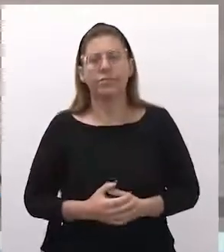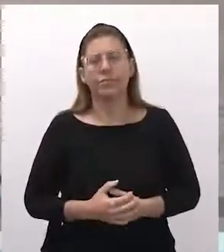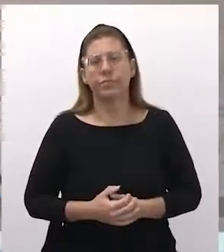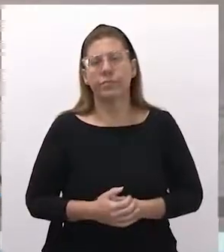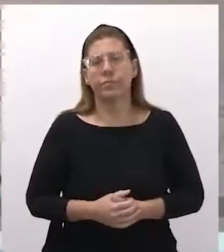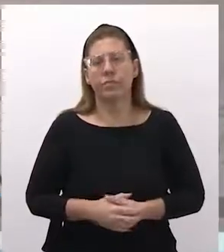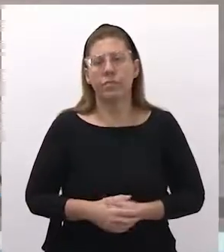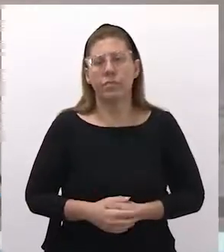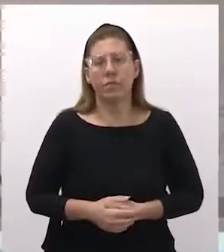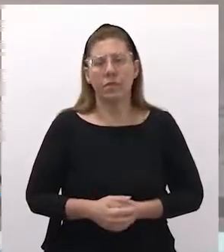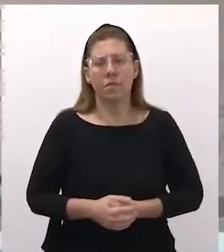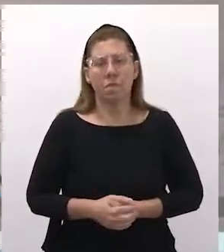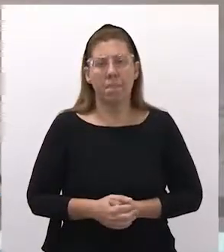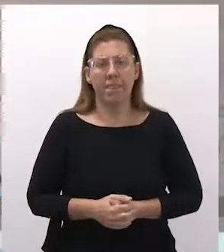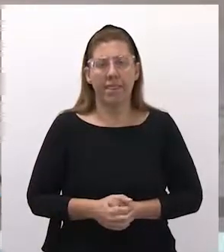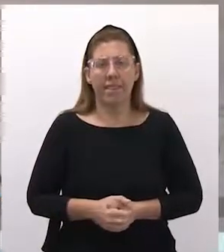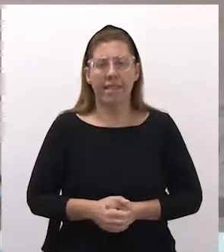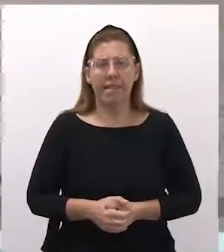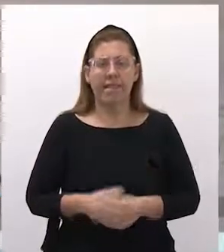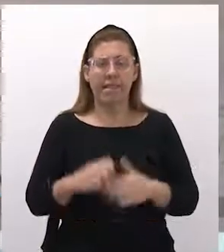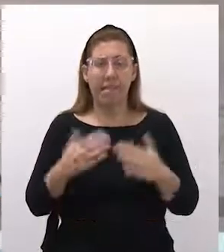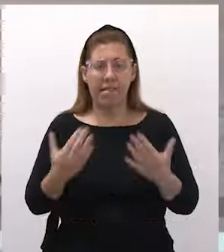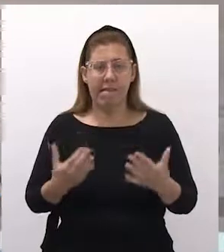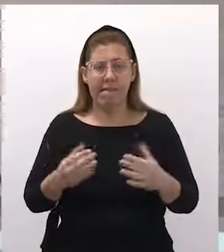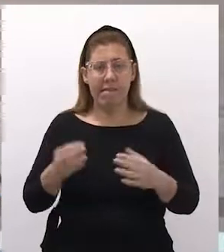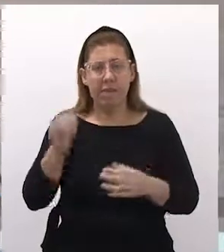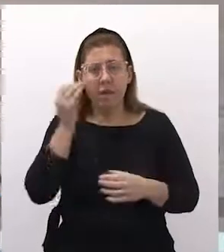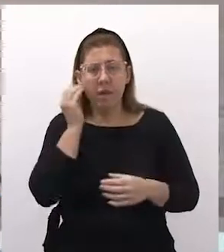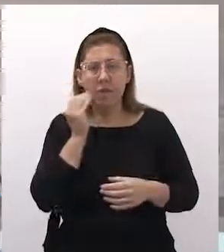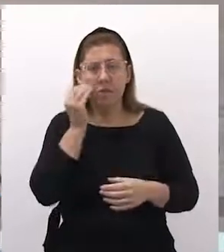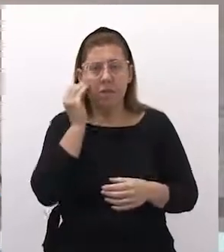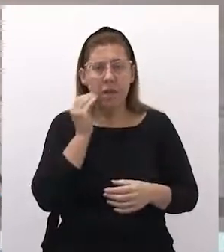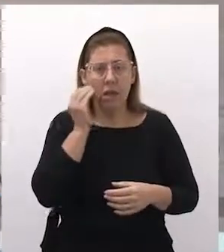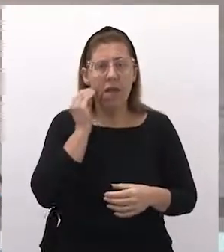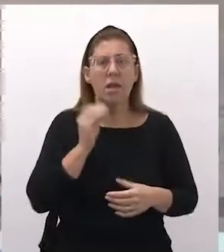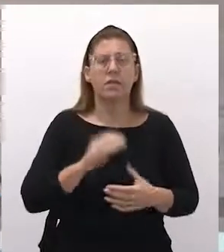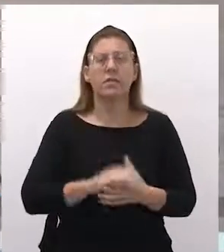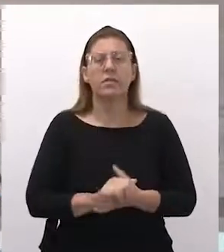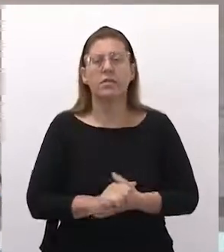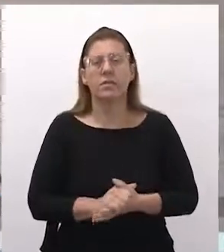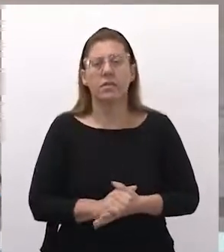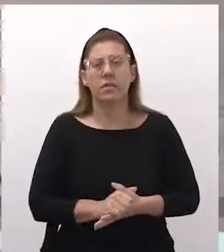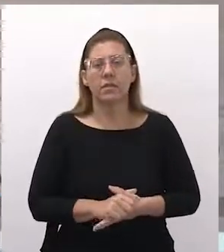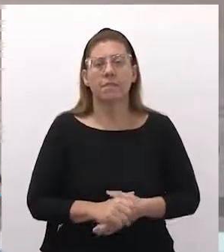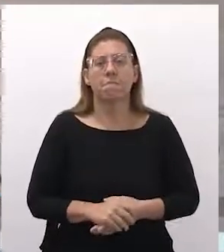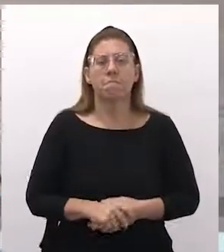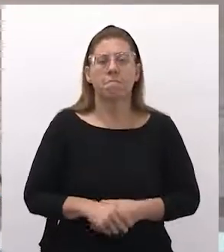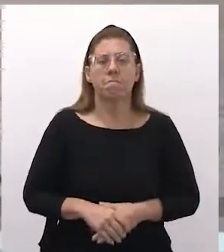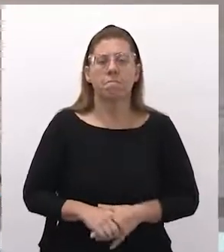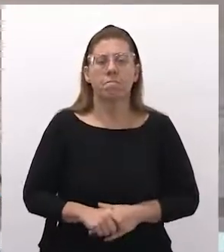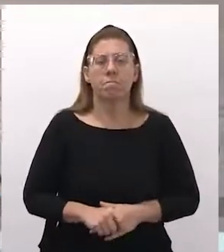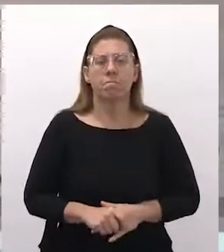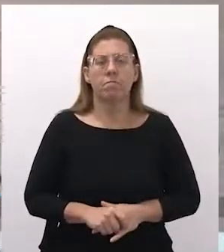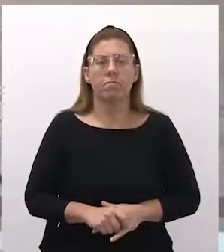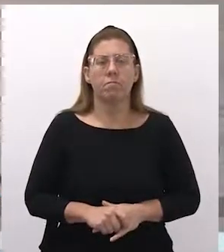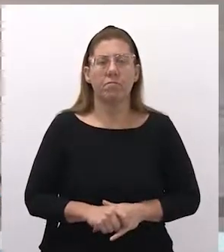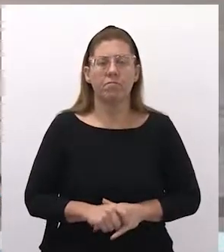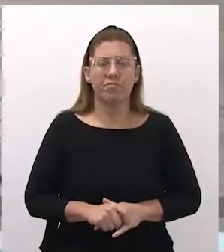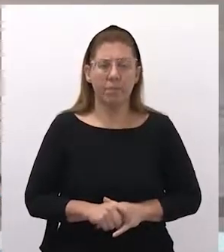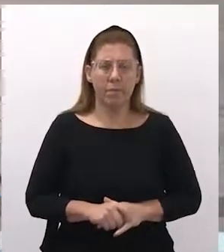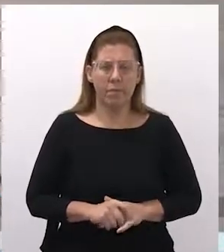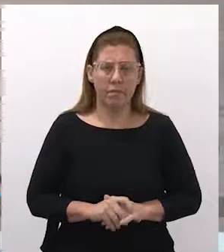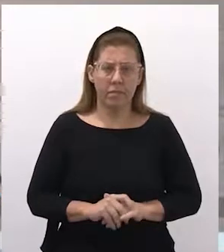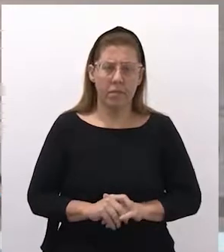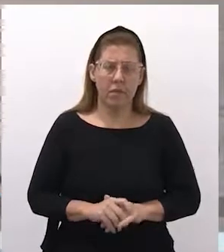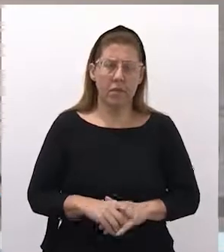tenha a contribuir, né, com a sua experiência para o mundo, né? Eu digo, cada jovem que a gente perde, tanto